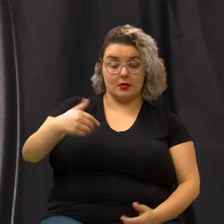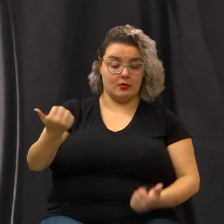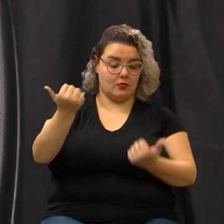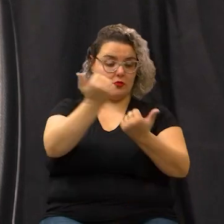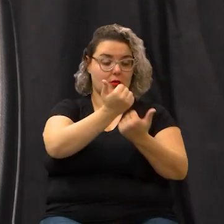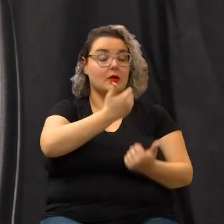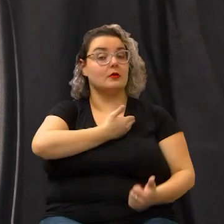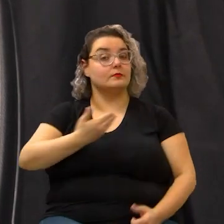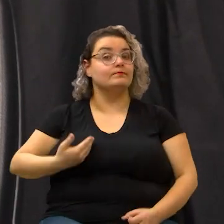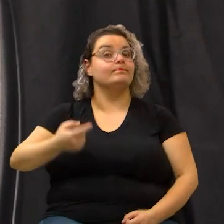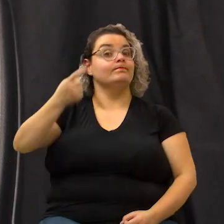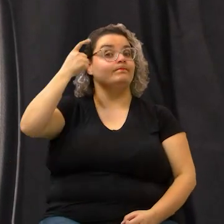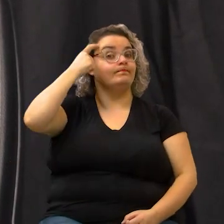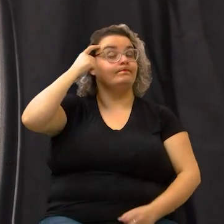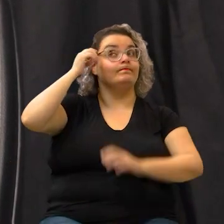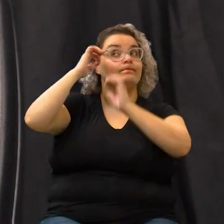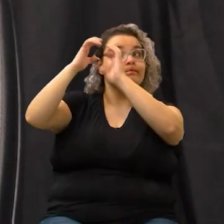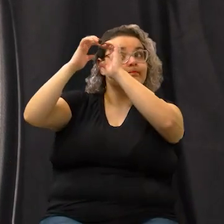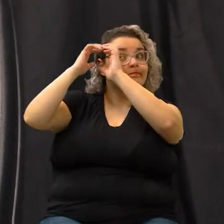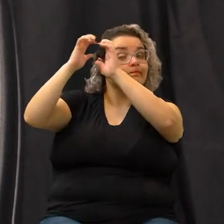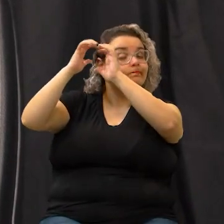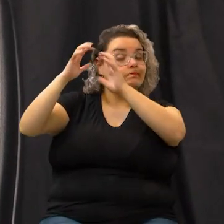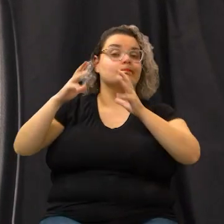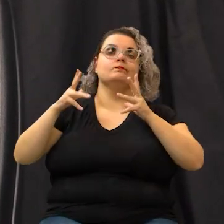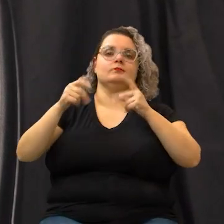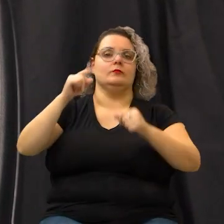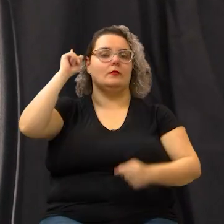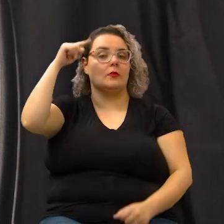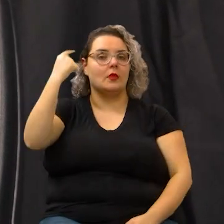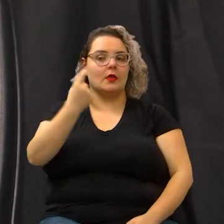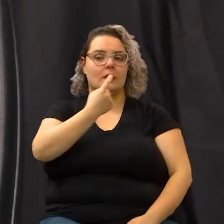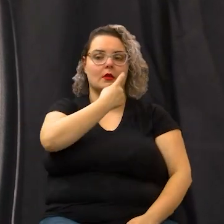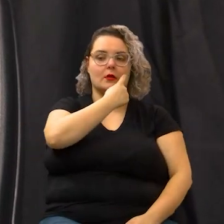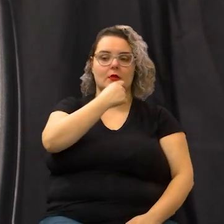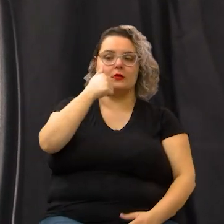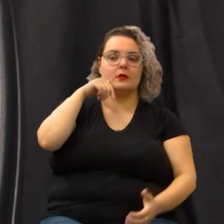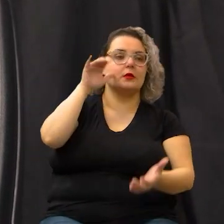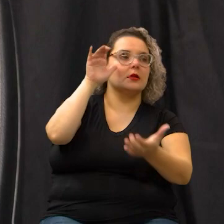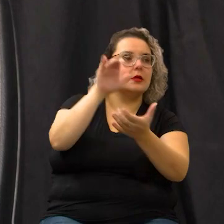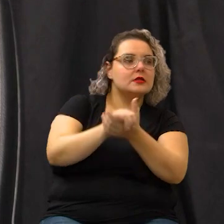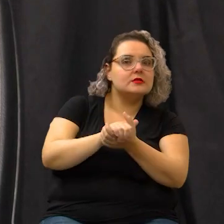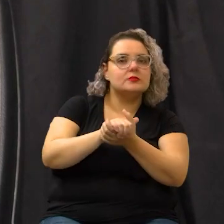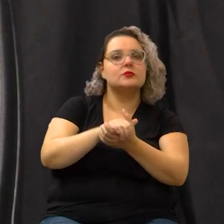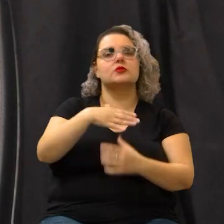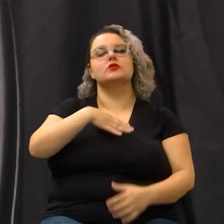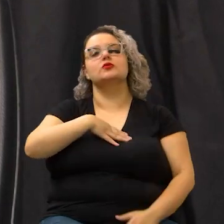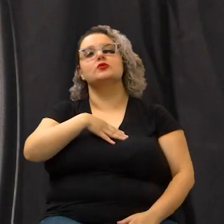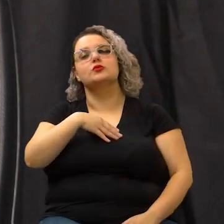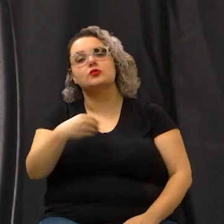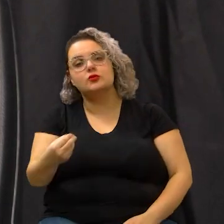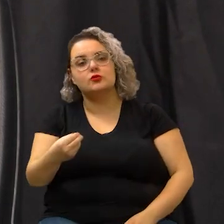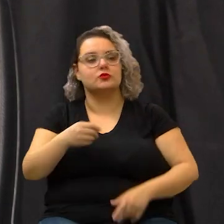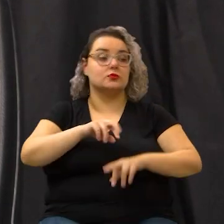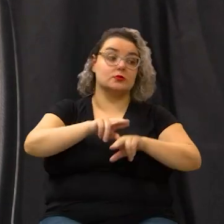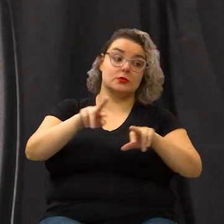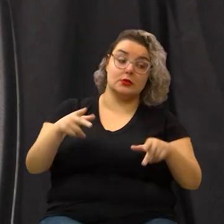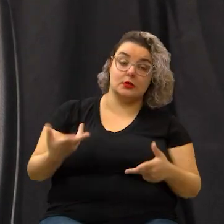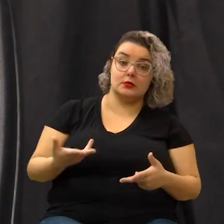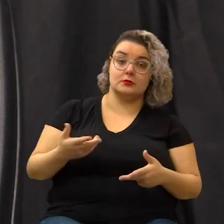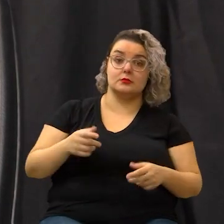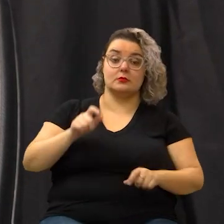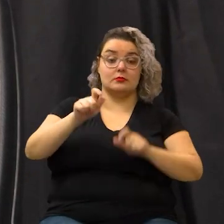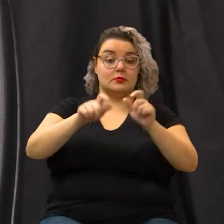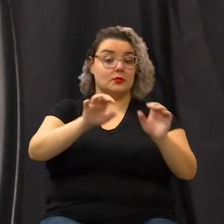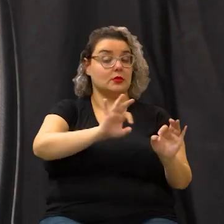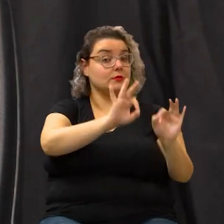que é um cargo público, a gente tem que pensar sempre nisso tudo, Mirna. Na esposa, nos